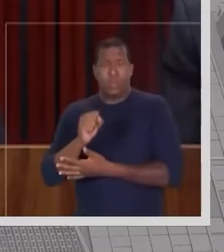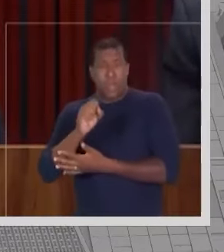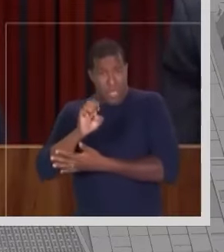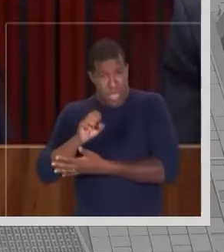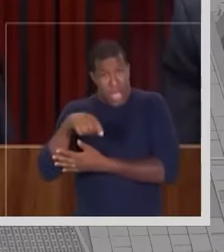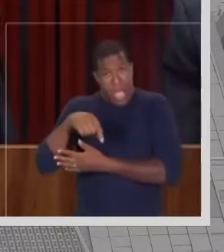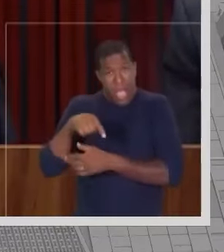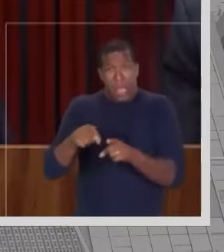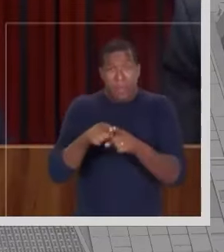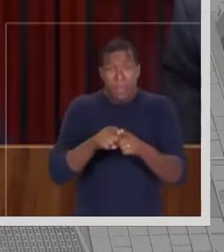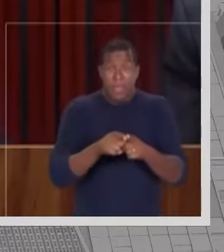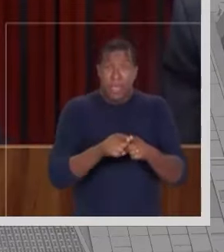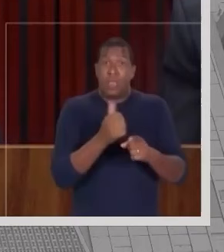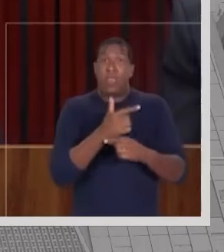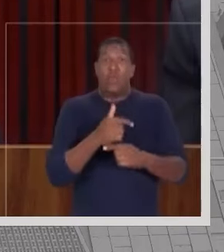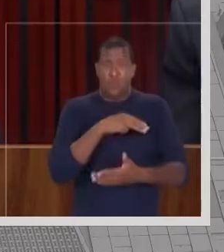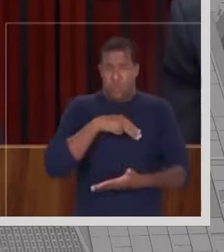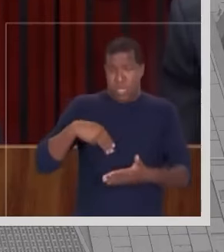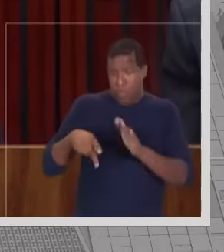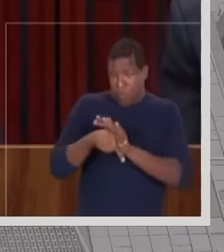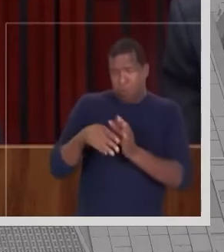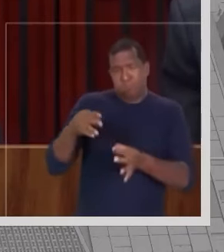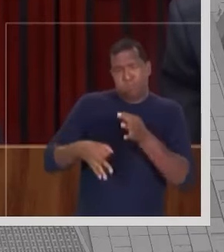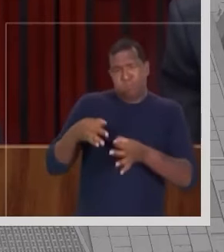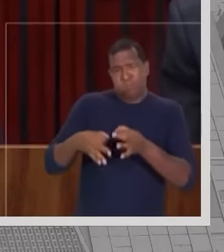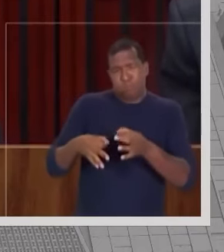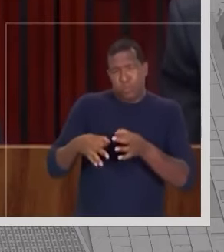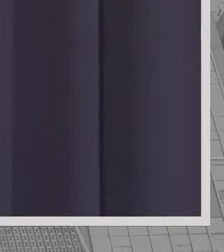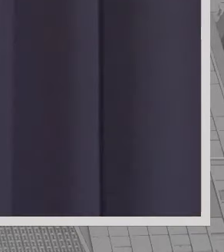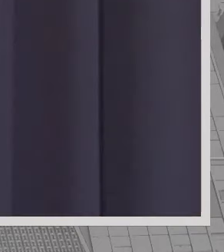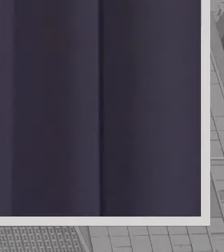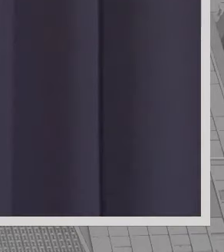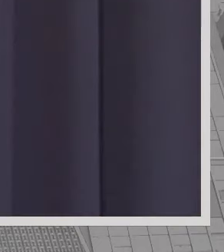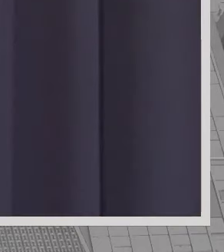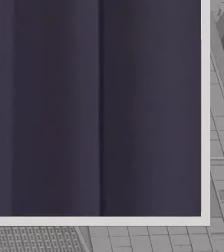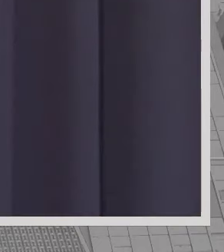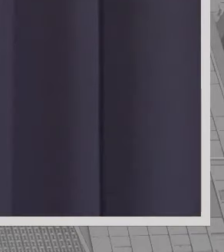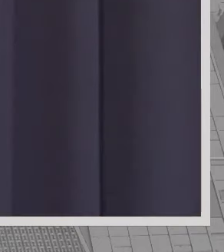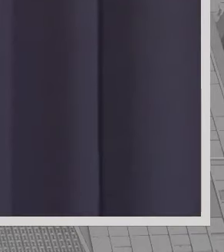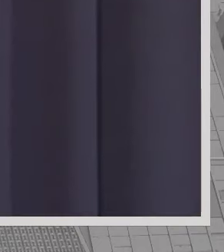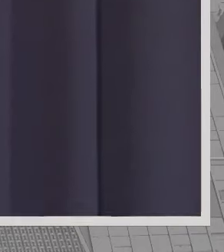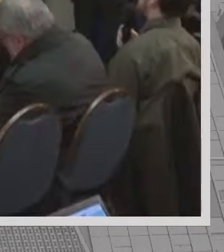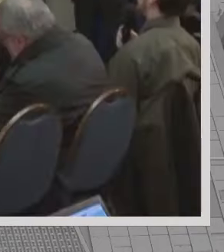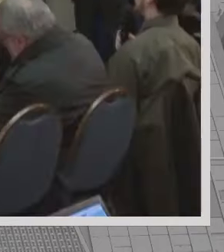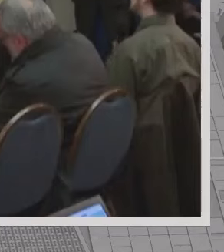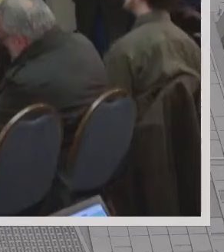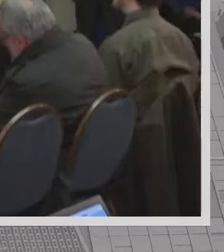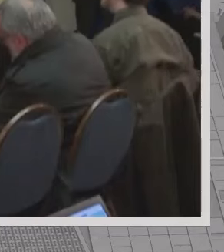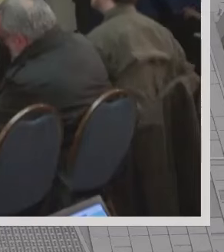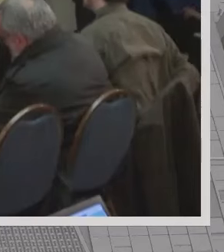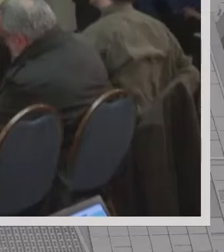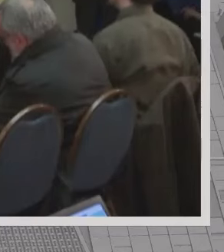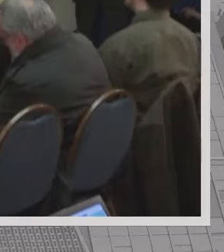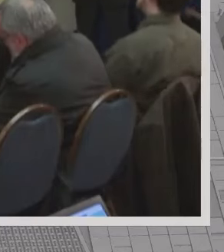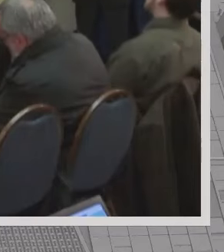Houve questionamentos, houve bate-boca, inclusive, quando essa questão foi discutida. E na Comissão de Segurança Pública, que tem uma maioria